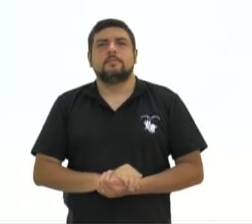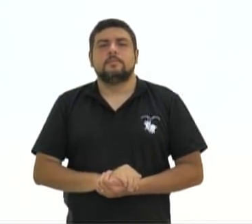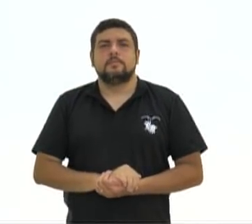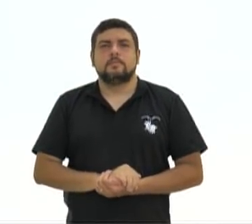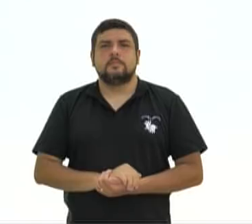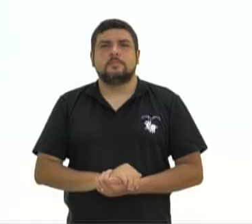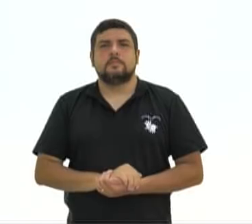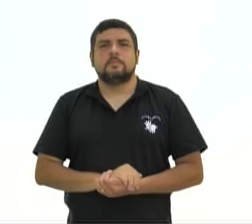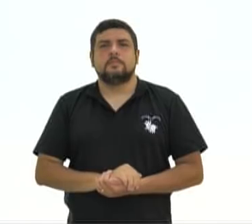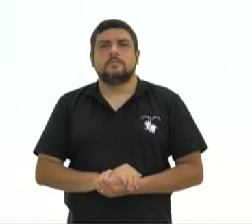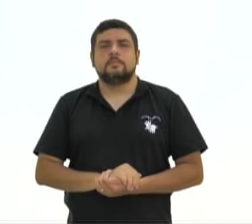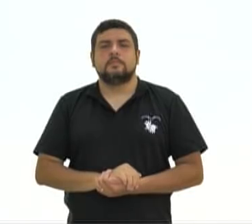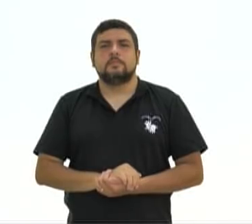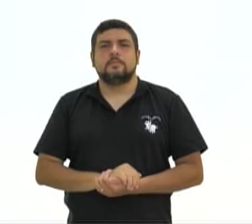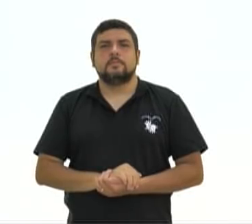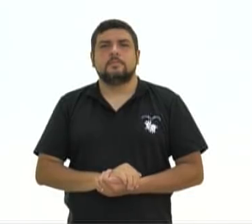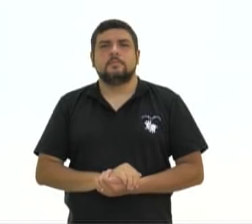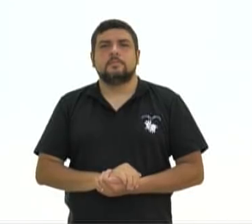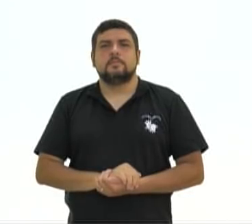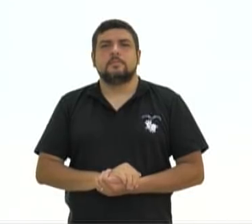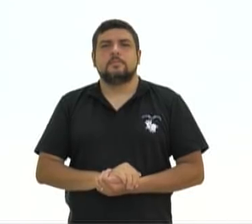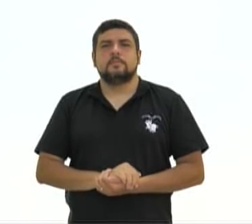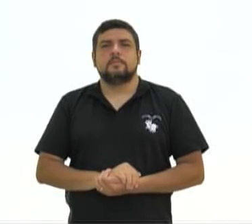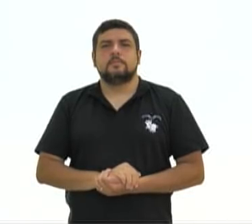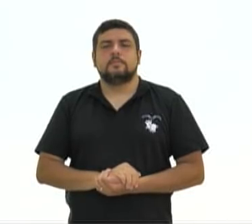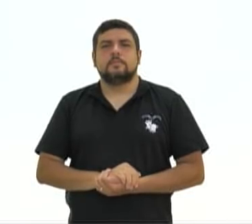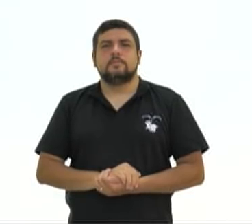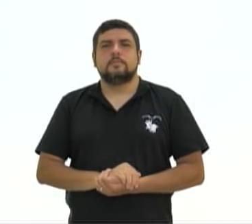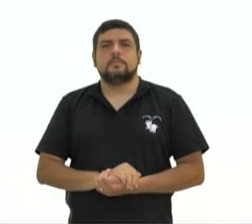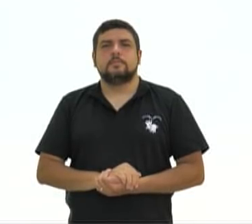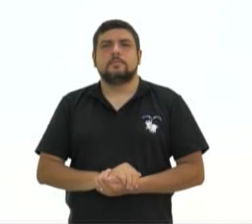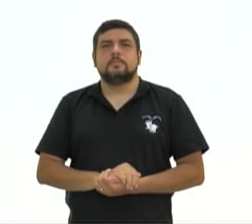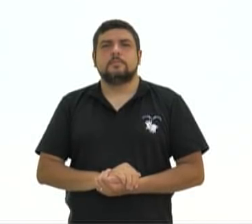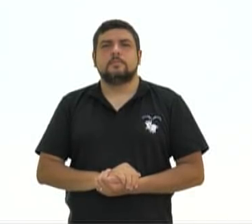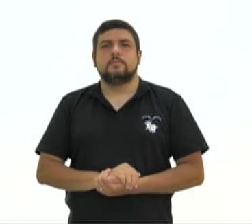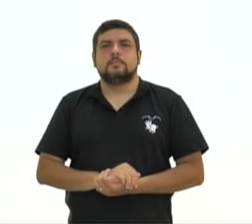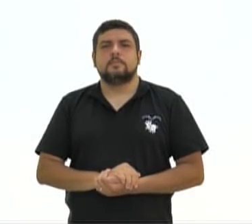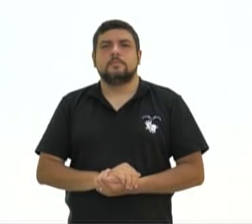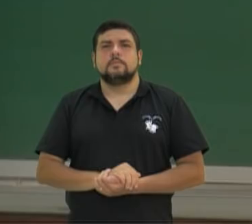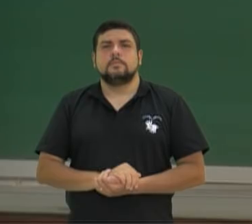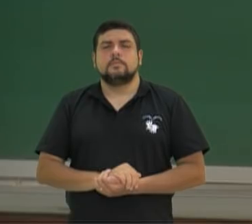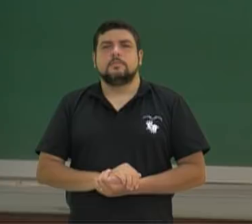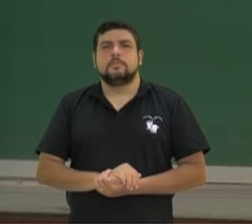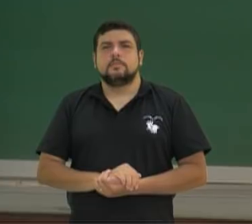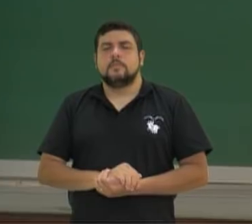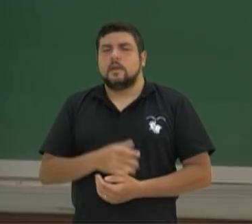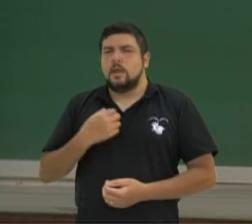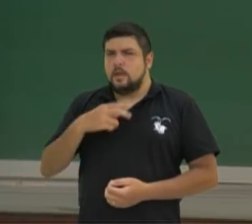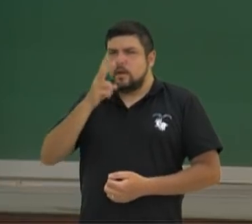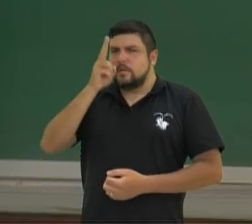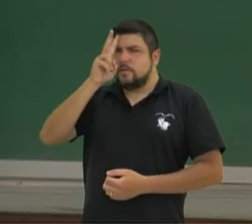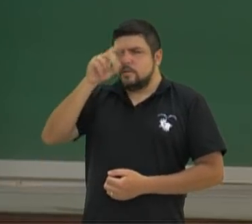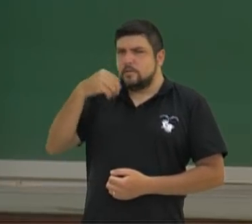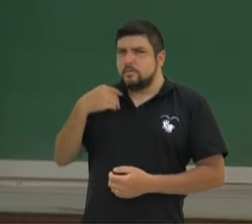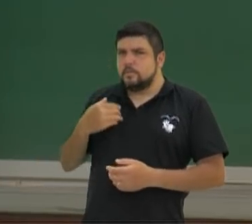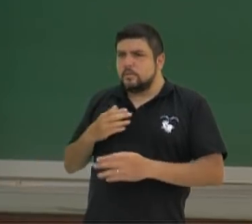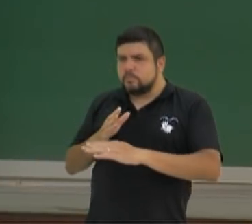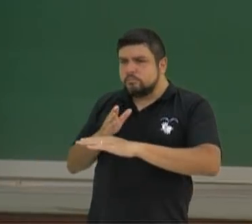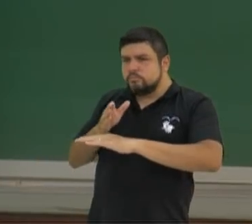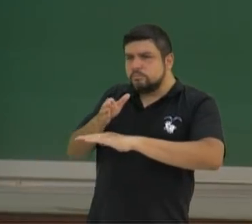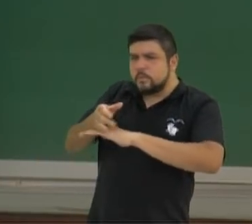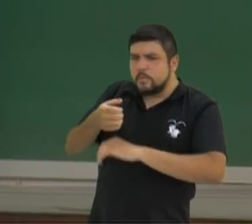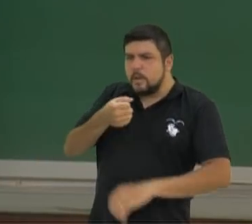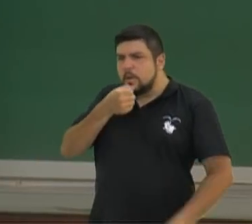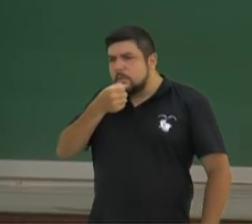Colégio Papa João Paulo I de Curitiba. Eu tive uma experiência de dar uma entrevista para a turma